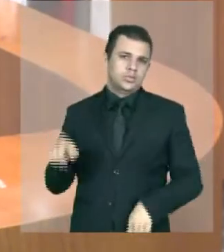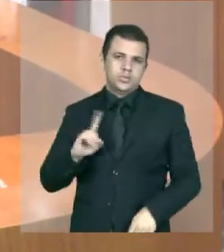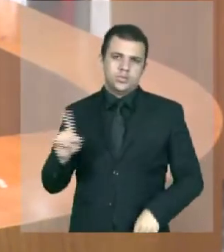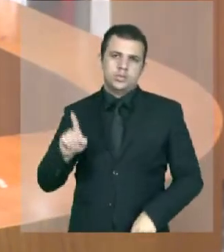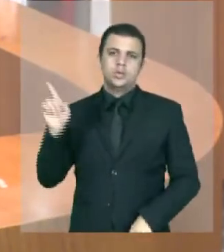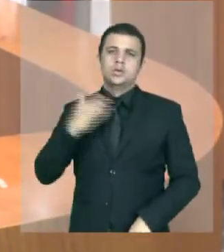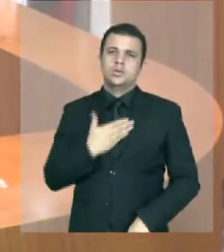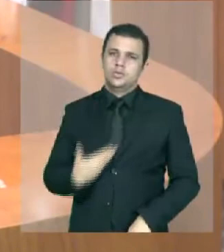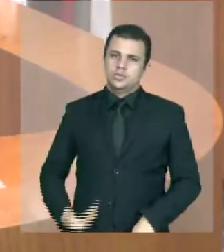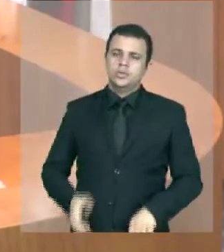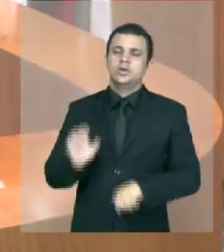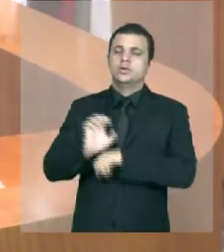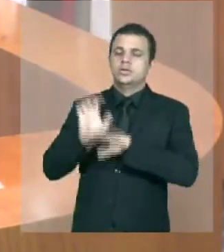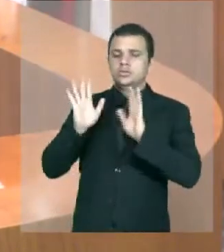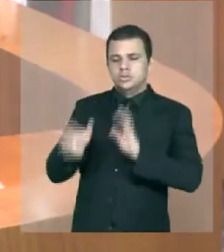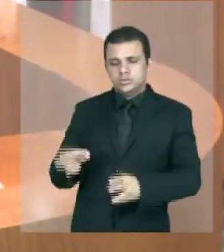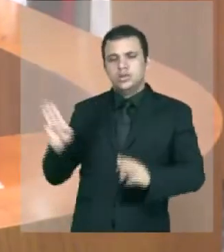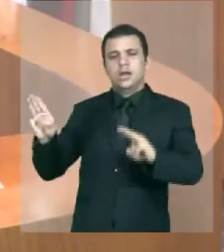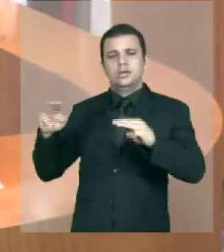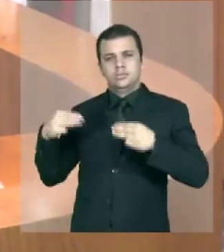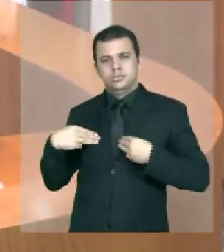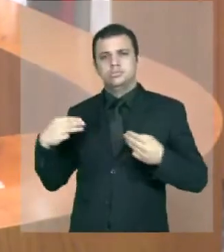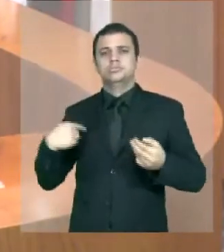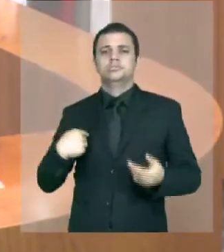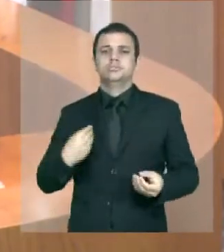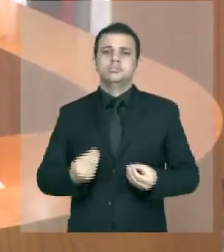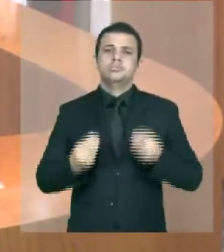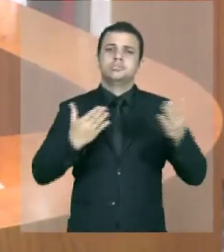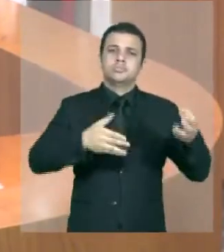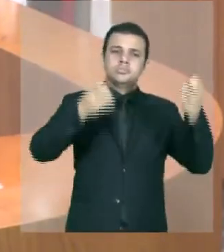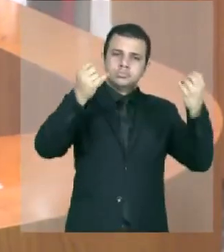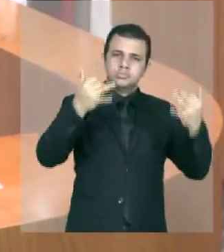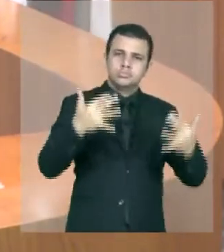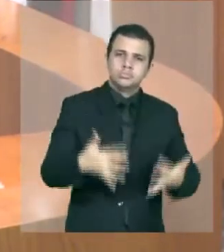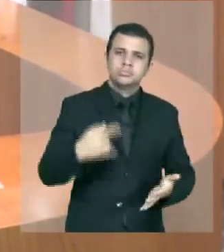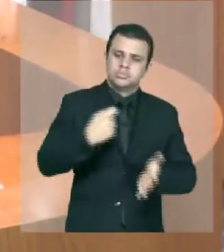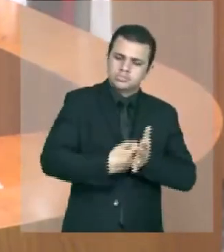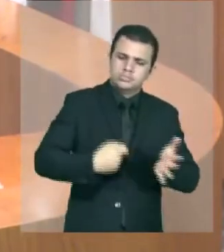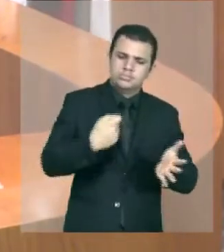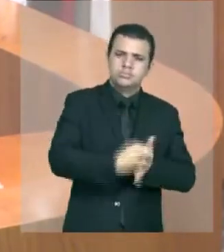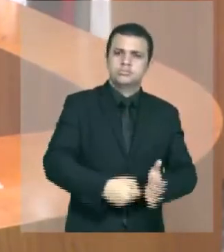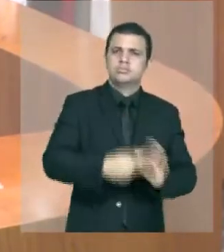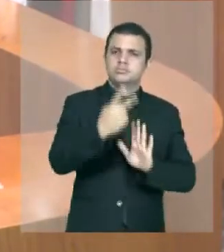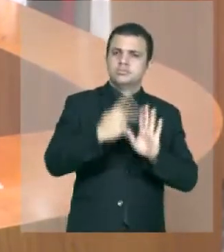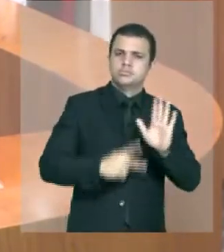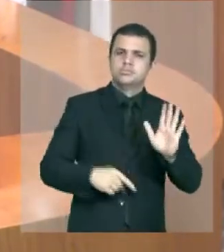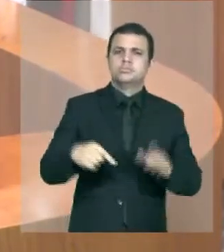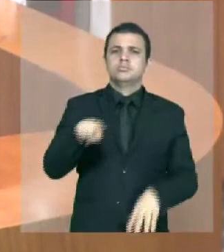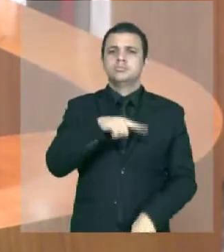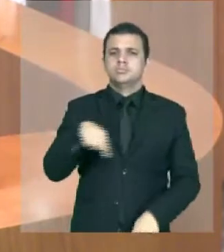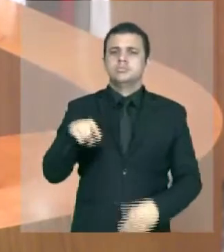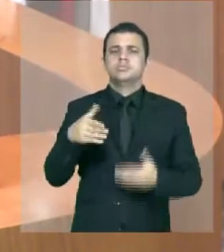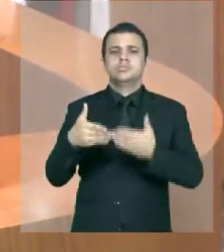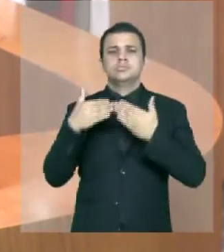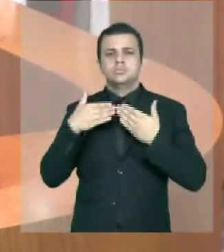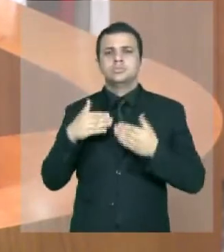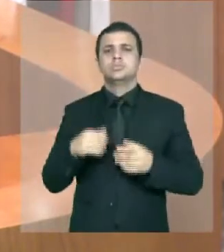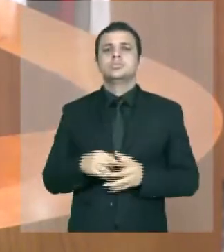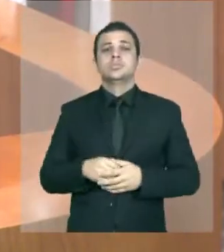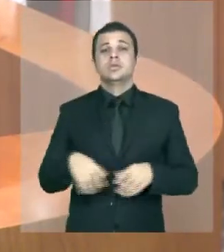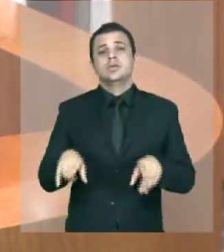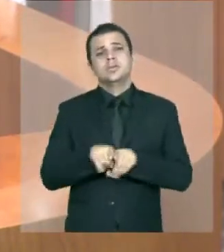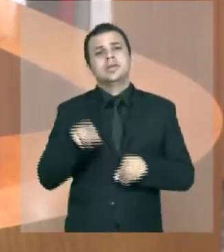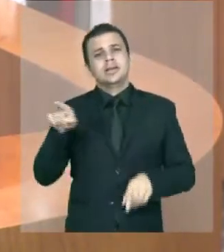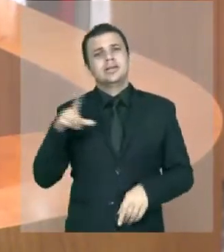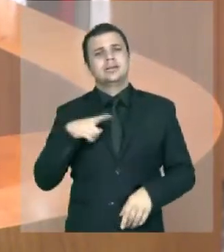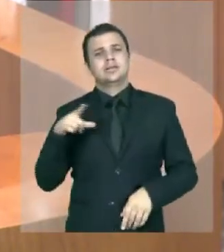estávamos lutando por esse projeto, porque ali, só para concluir, senhor presidente, tinham vários, inclusive